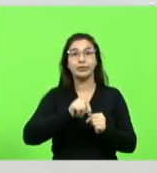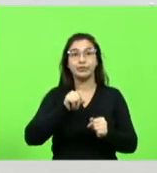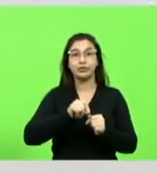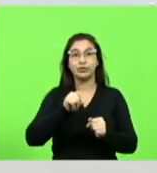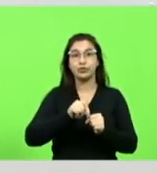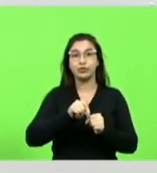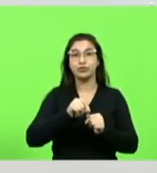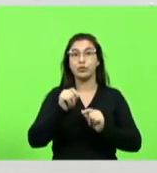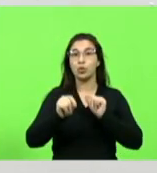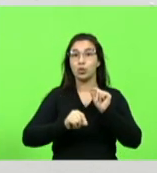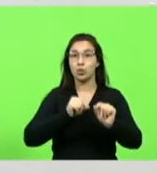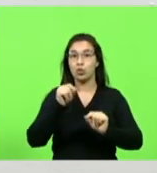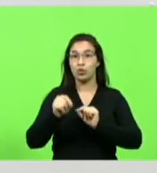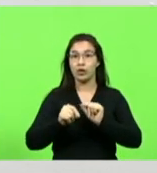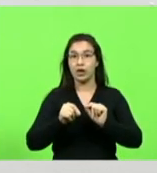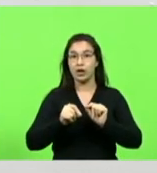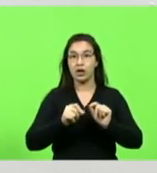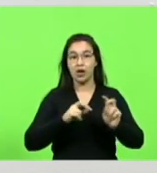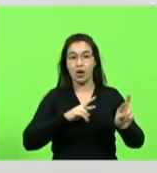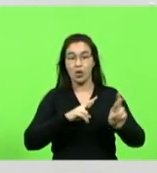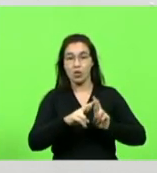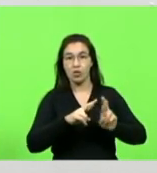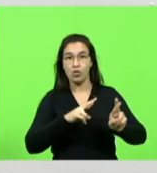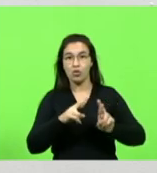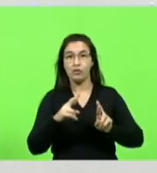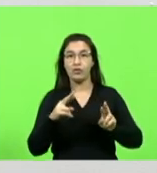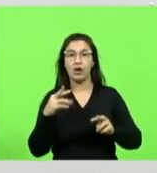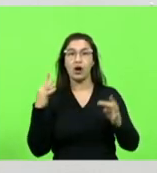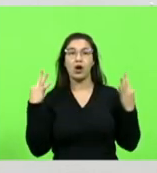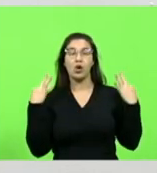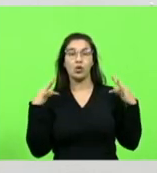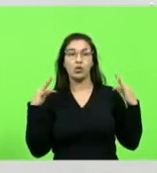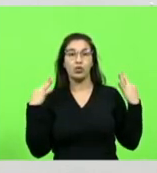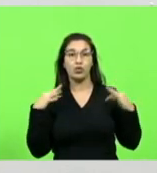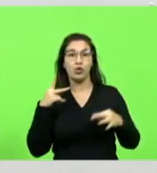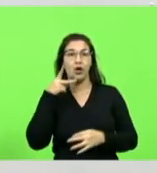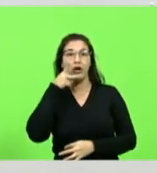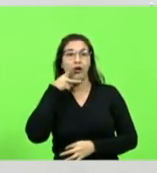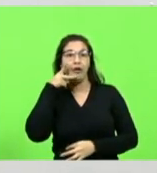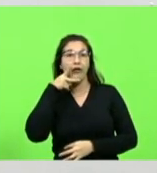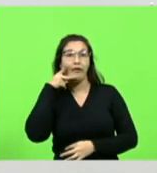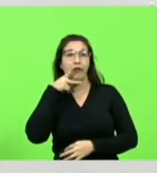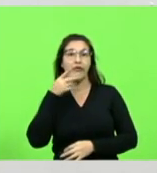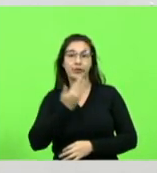a Rota Turística Vinhos de Altitude de Santa Catarina.